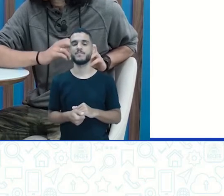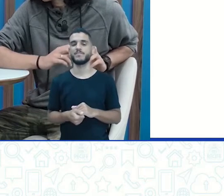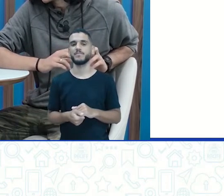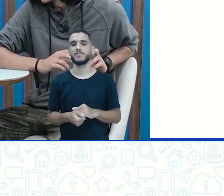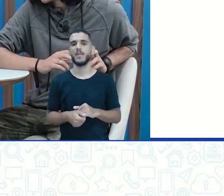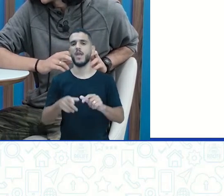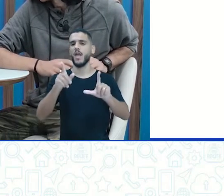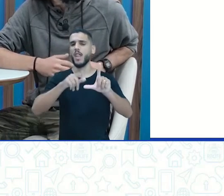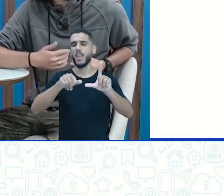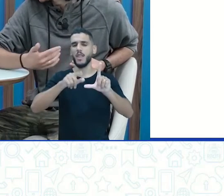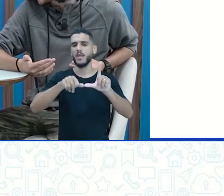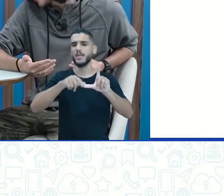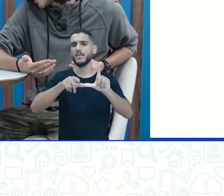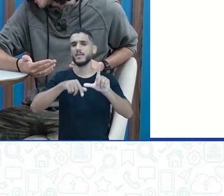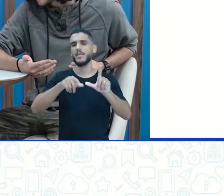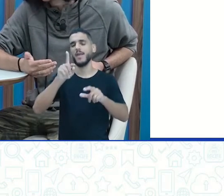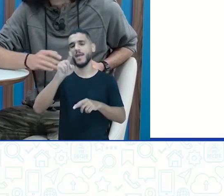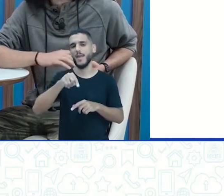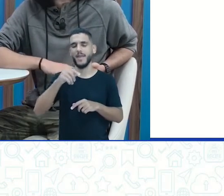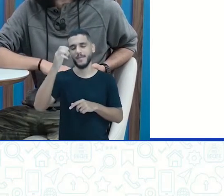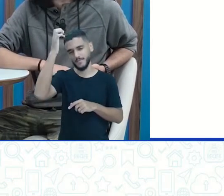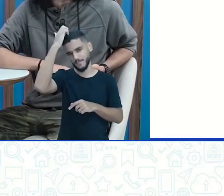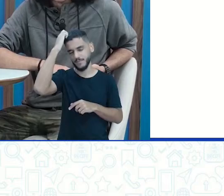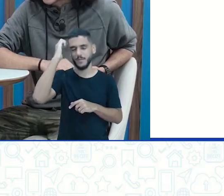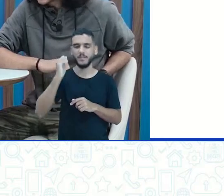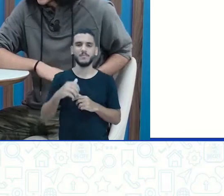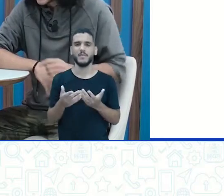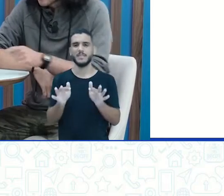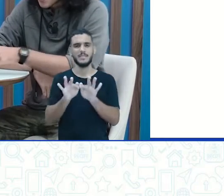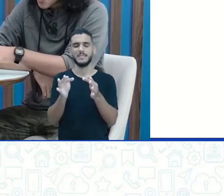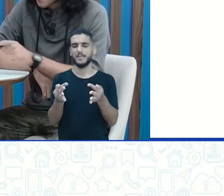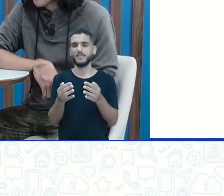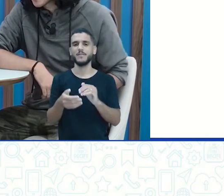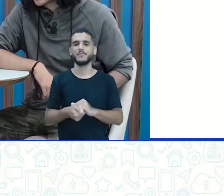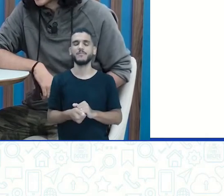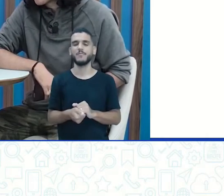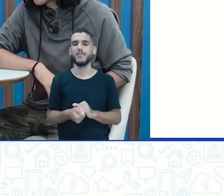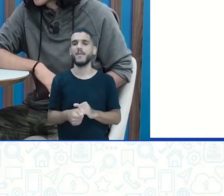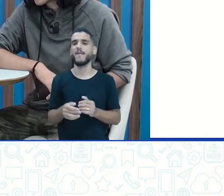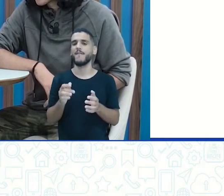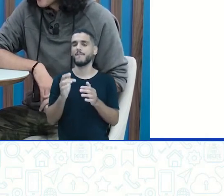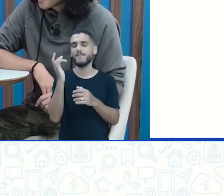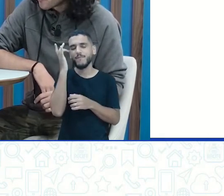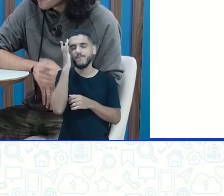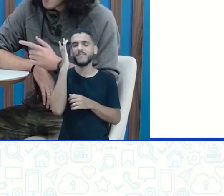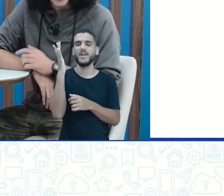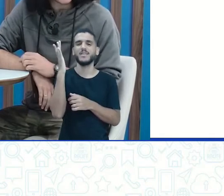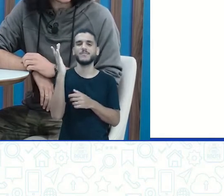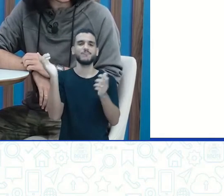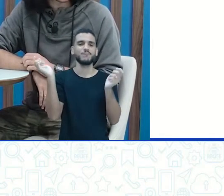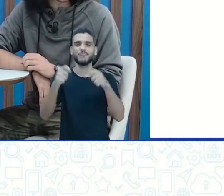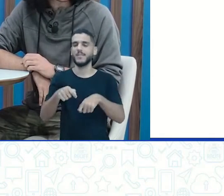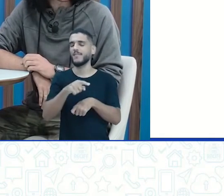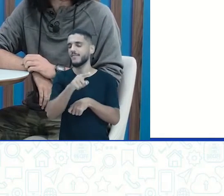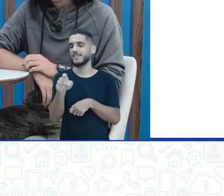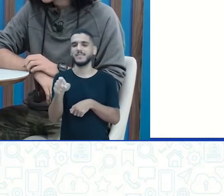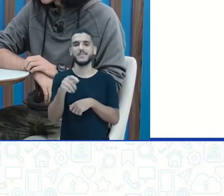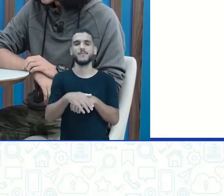a letra dela já vai ser bem intuitiva de onde a gente vai. E por isso vai facilitar muito o nome das